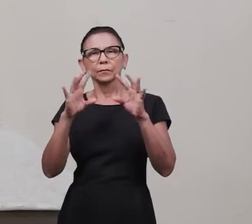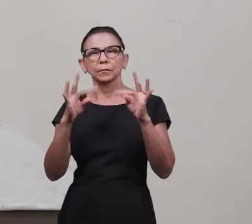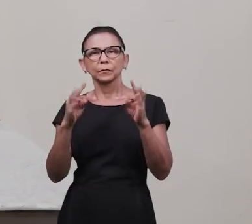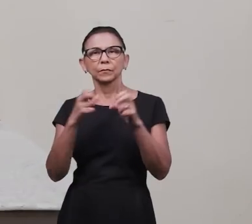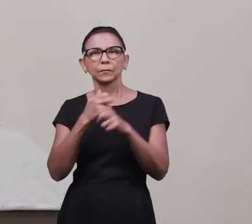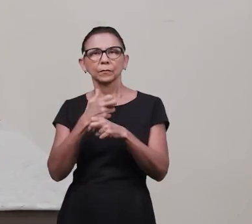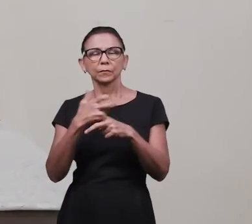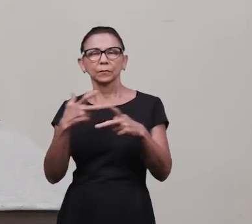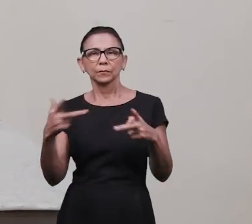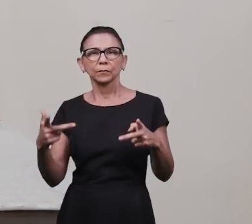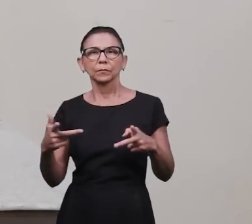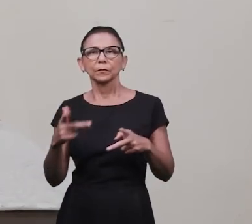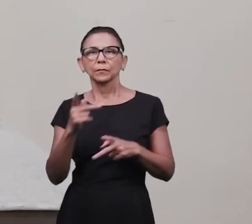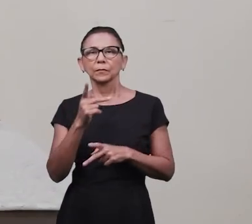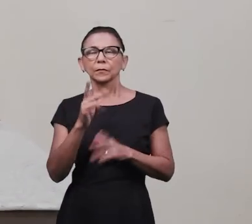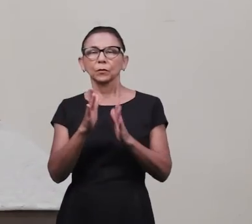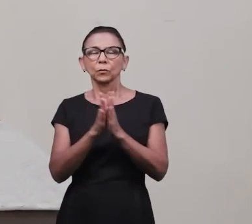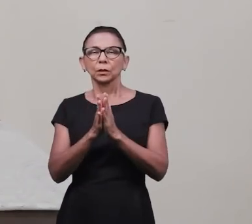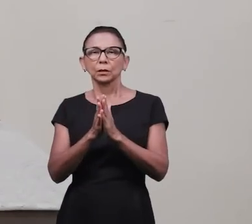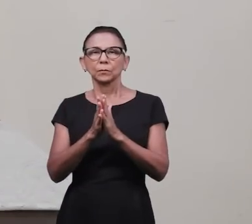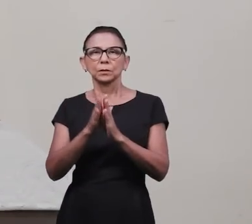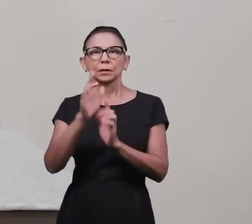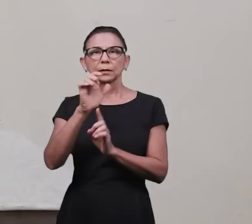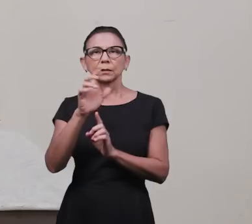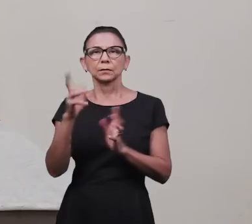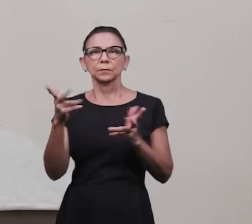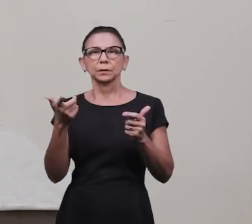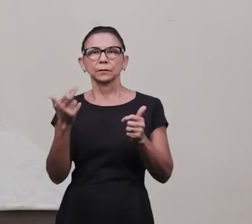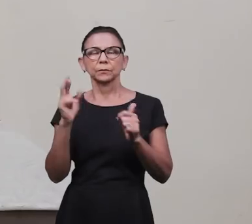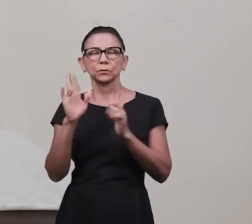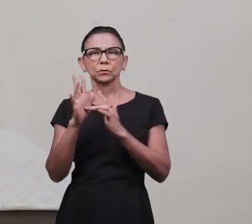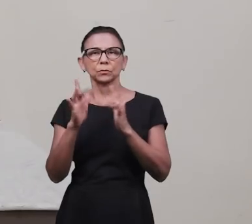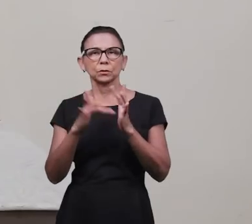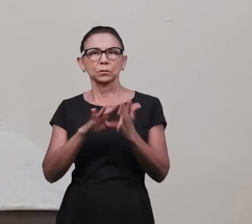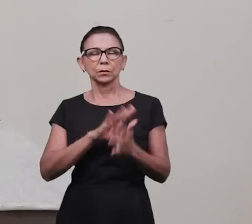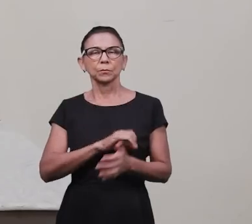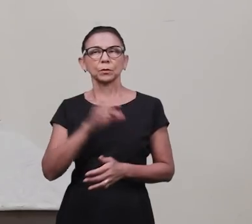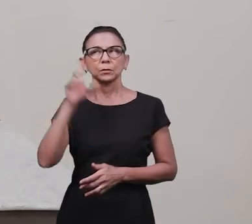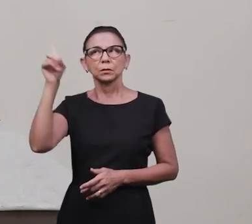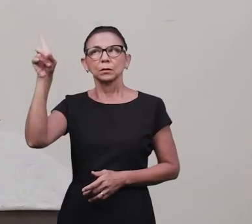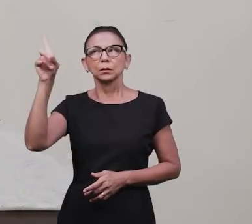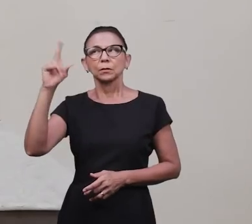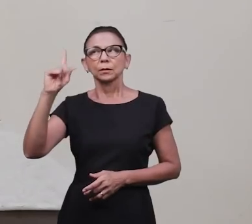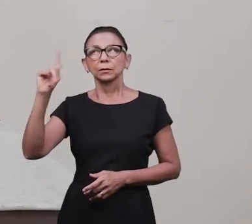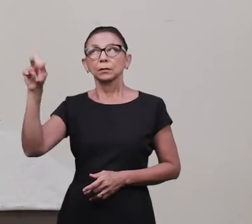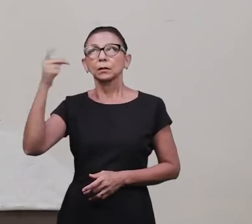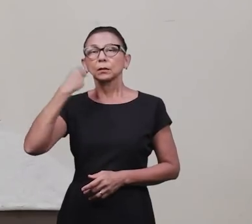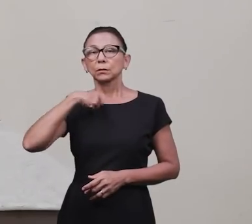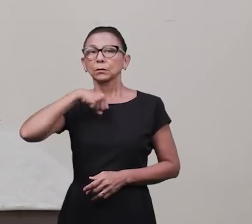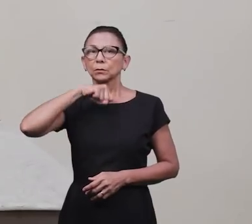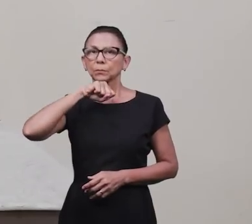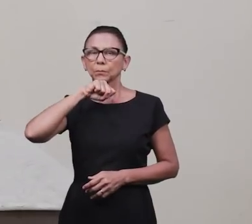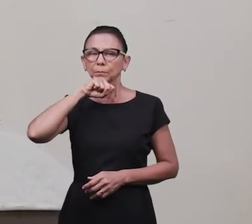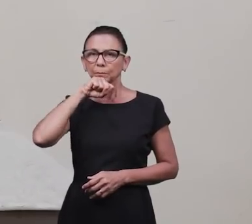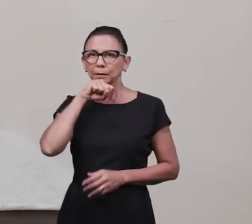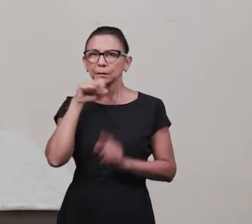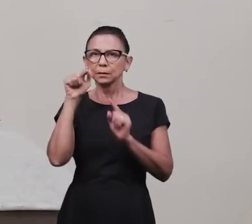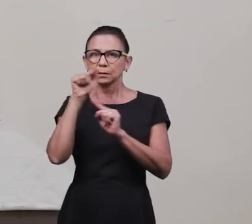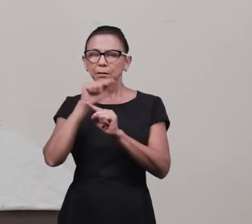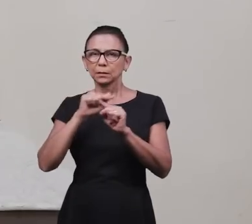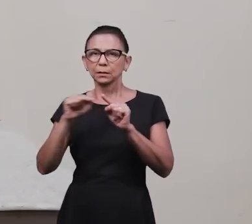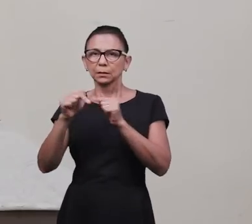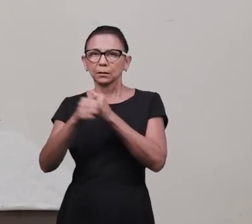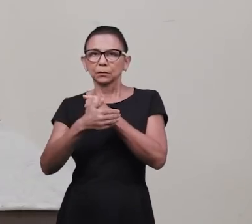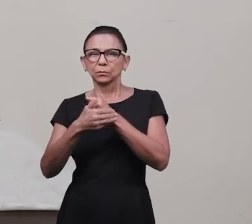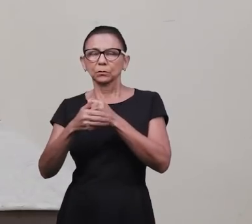nome dizemos que a graça maravilhosa do Senhor Jesus, o amor de Deus, o nosso eterno Pai, e que as